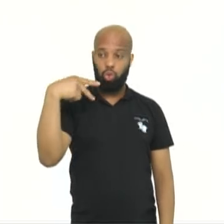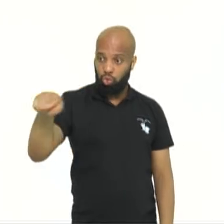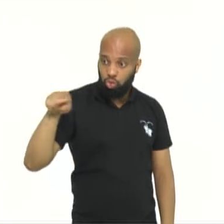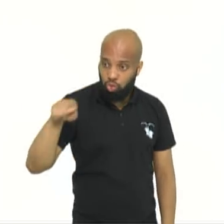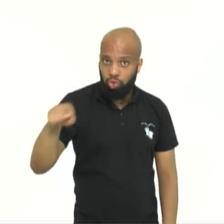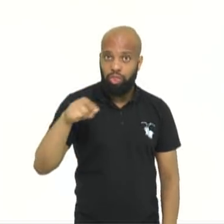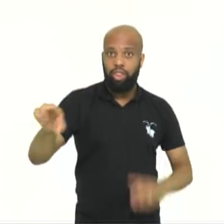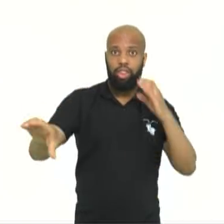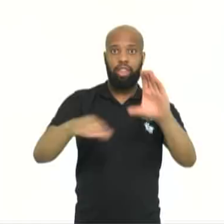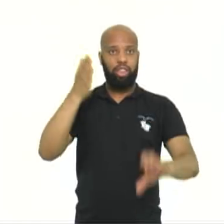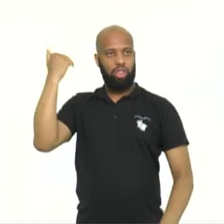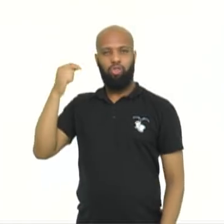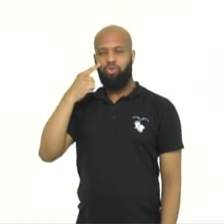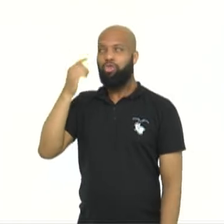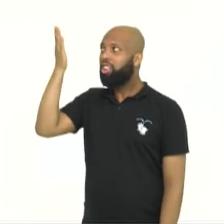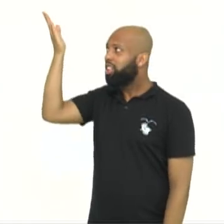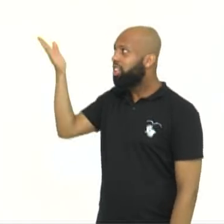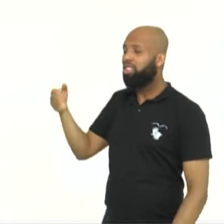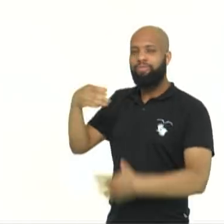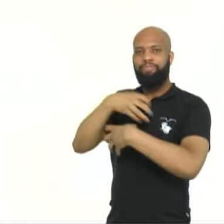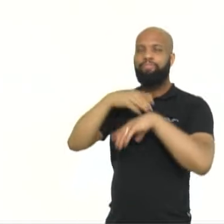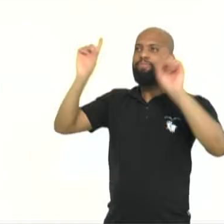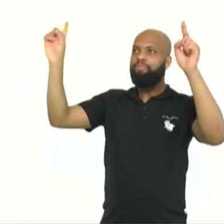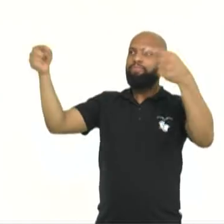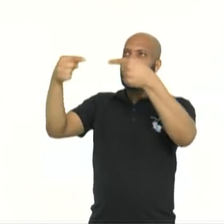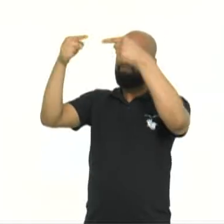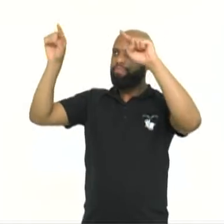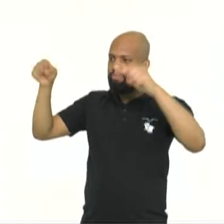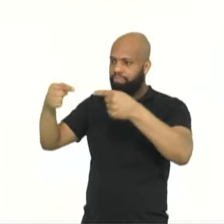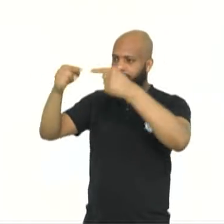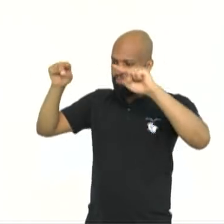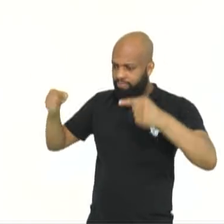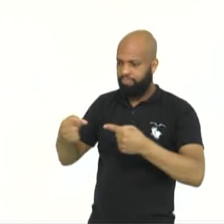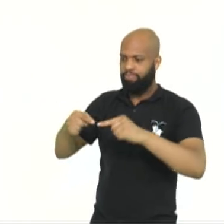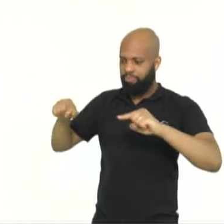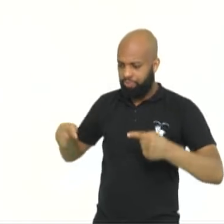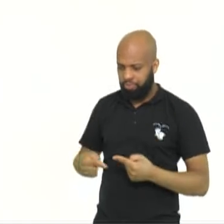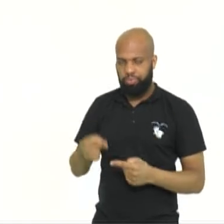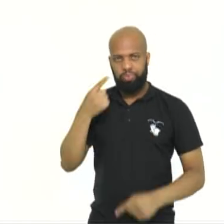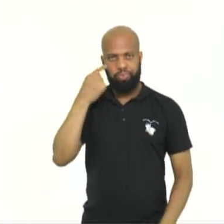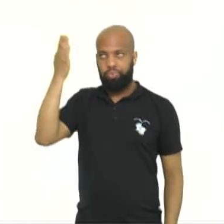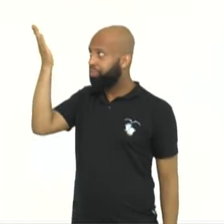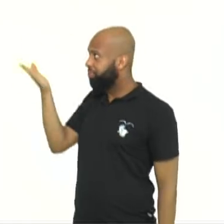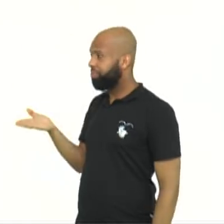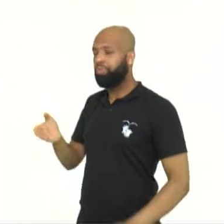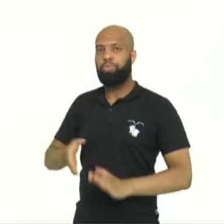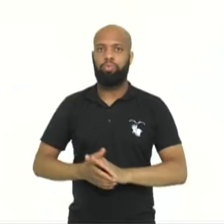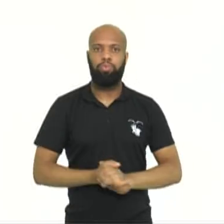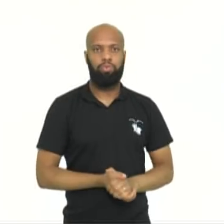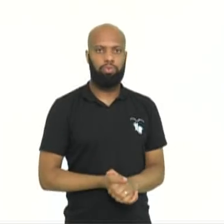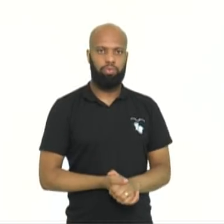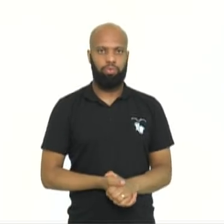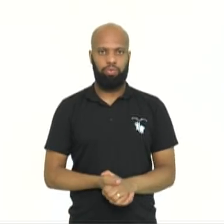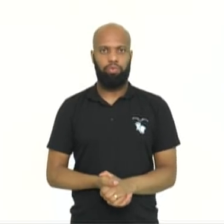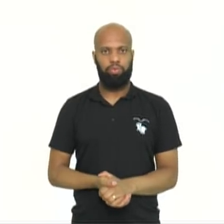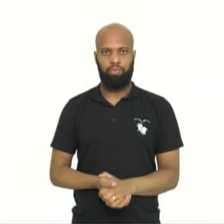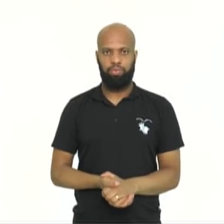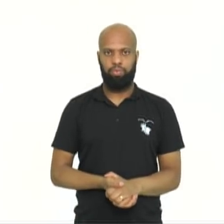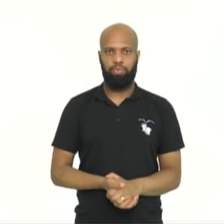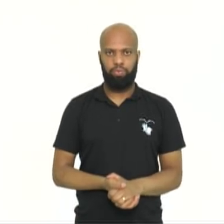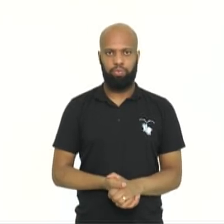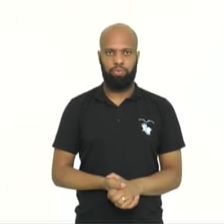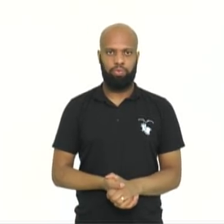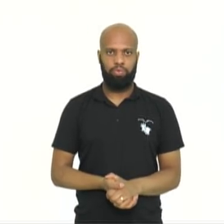cantaste, ele cantou. Nós cantamos, vós cantastes e eles cantaram. E